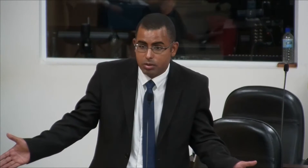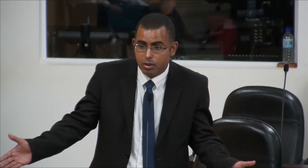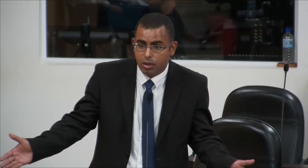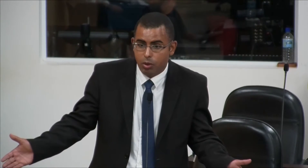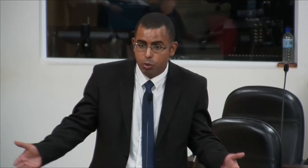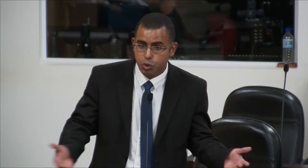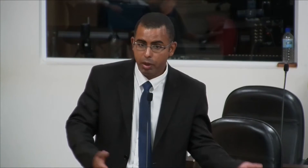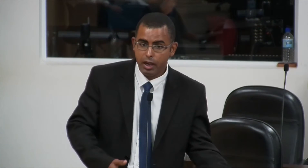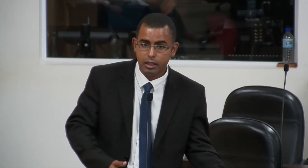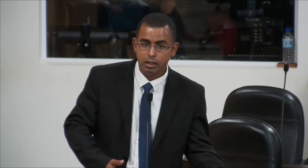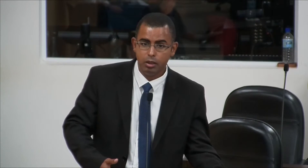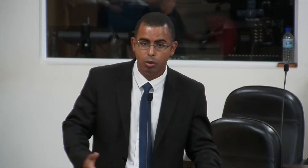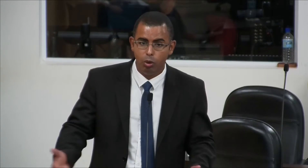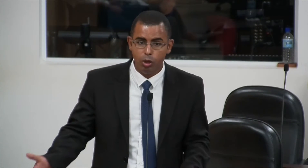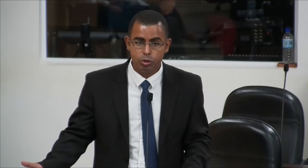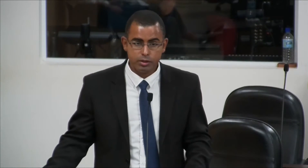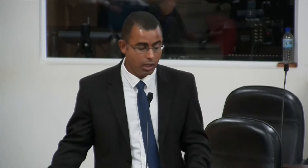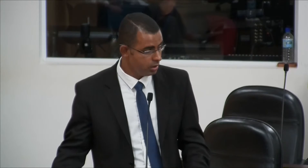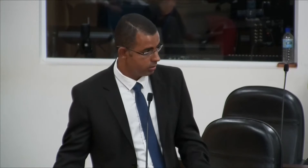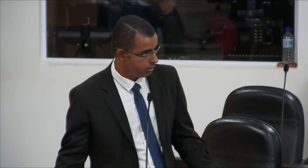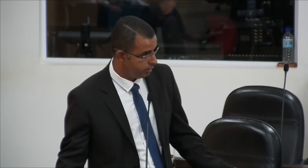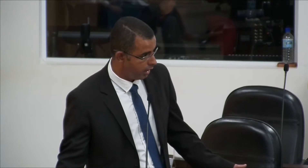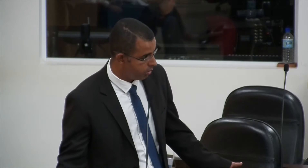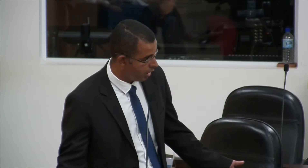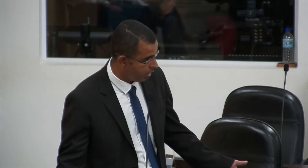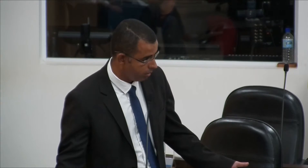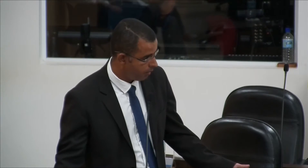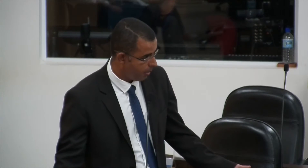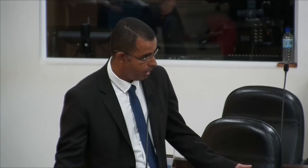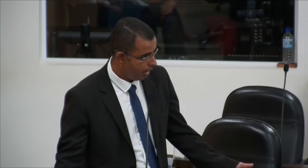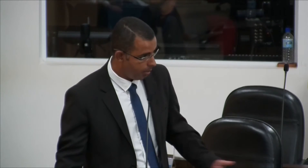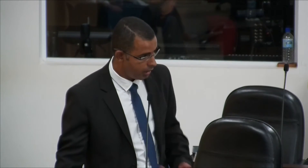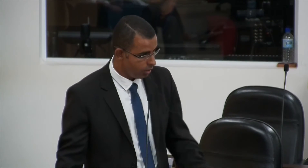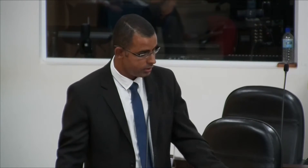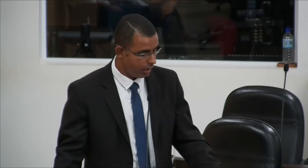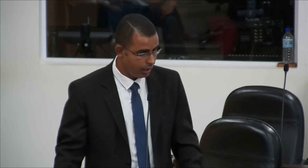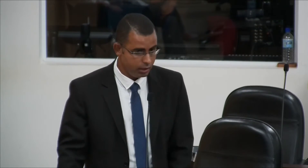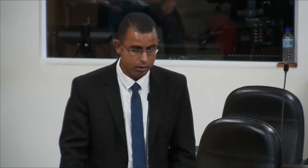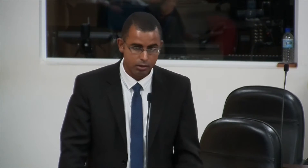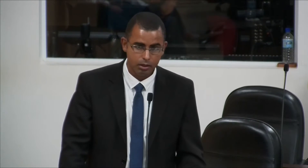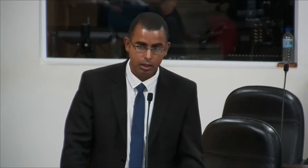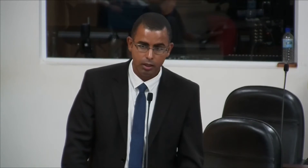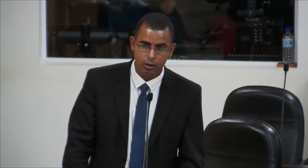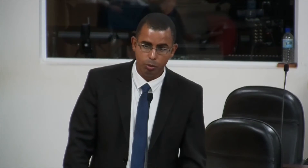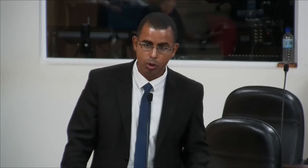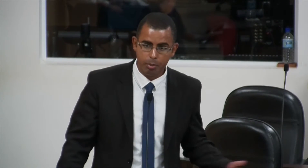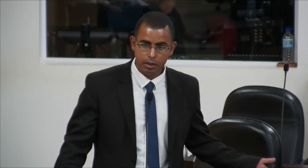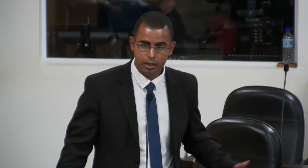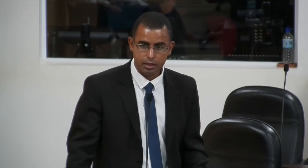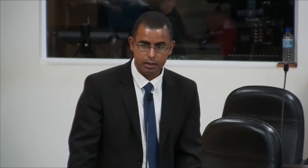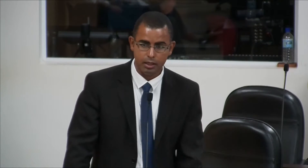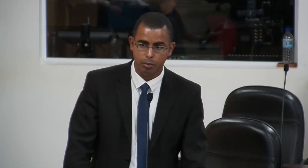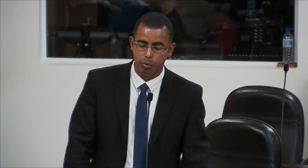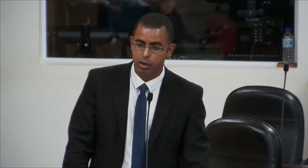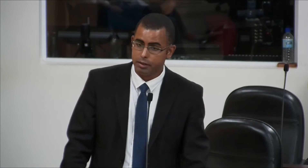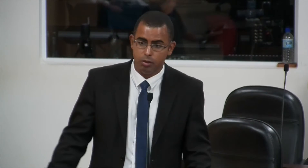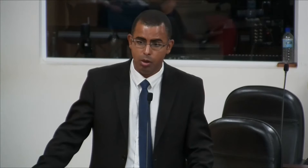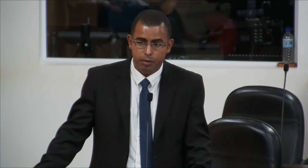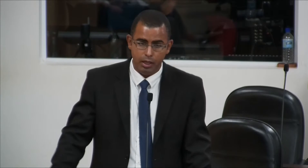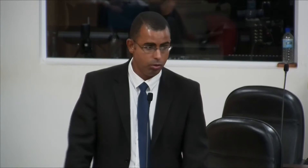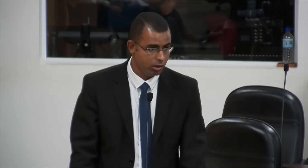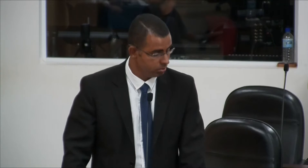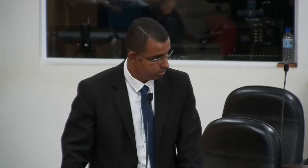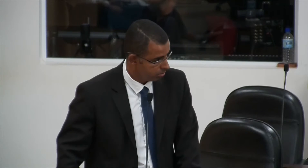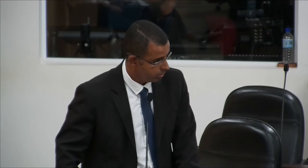mesmo. Uns perdem, outros ganham, vereador Lemão. Amanhã eu estarei no meu gabinete atendendo a população